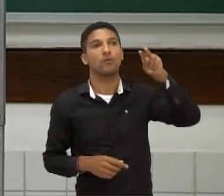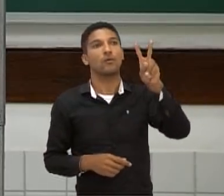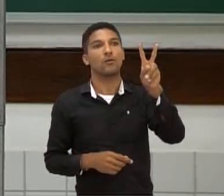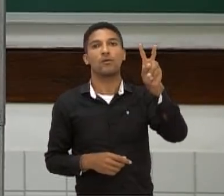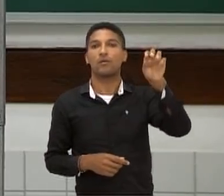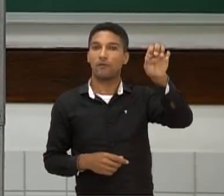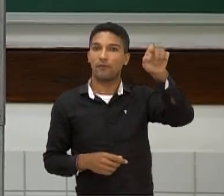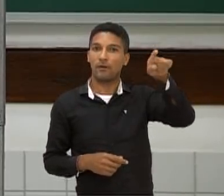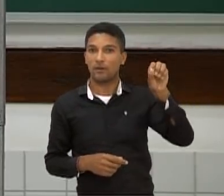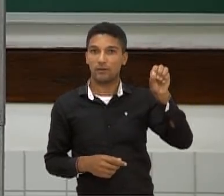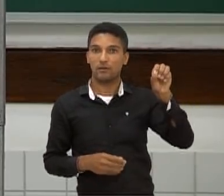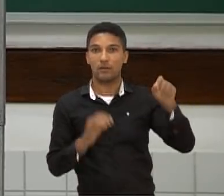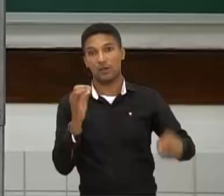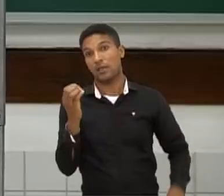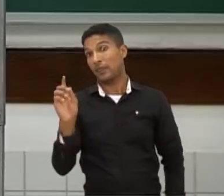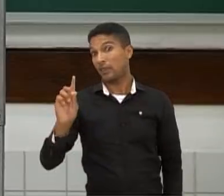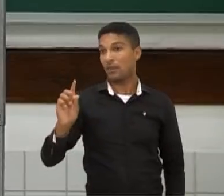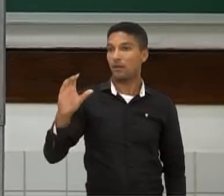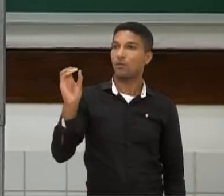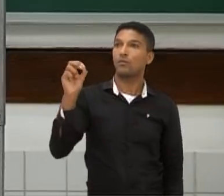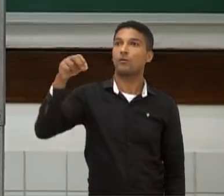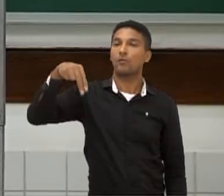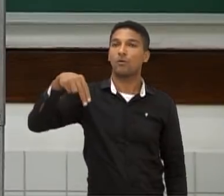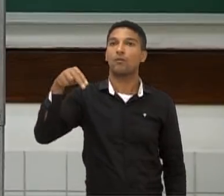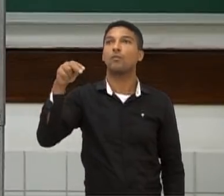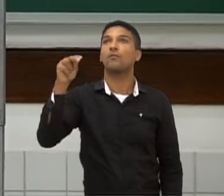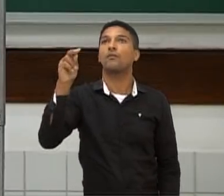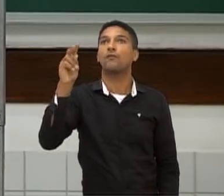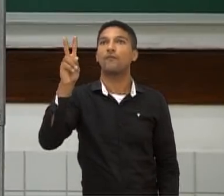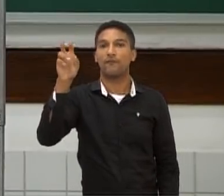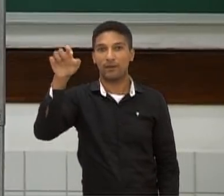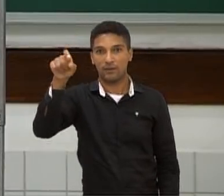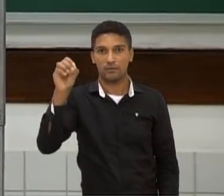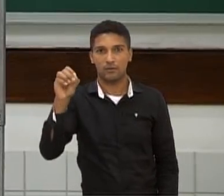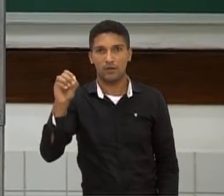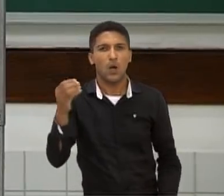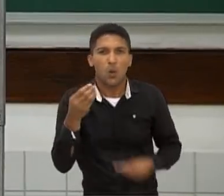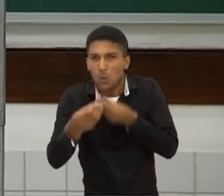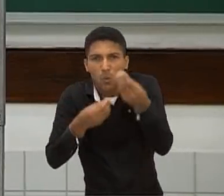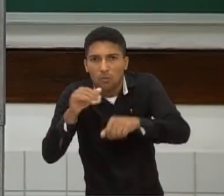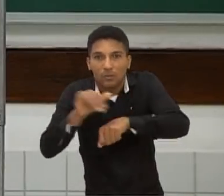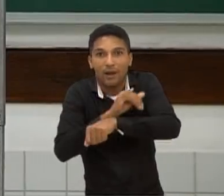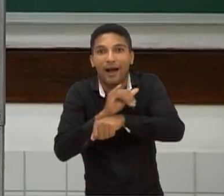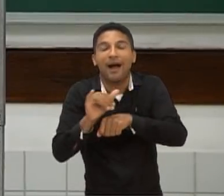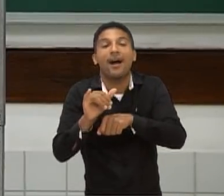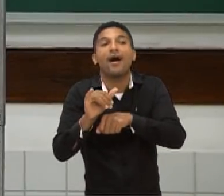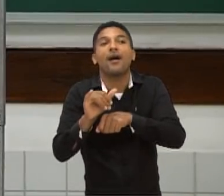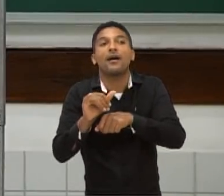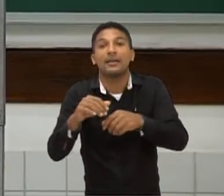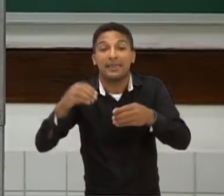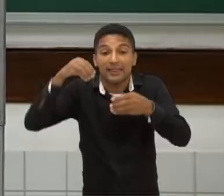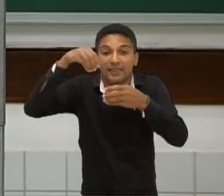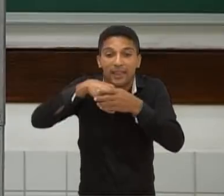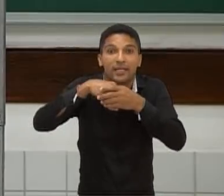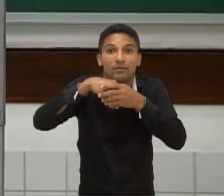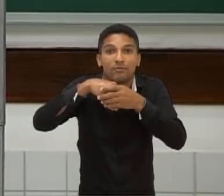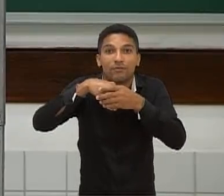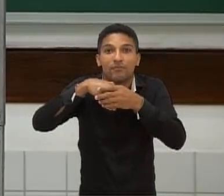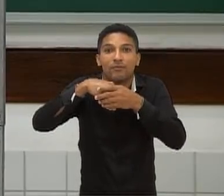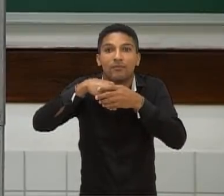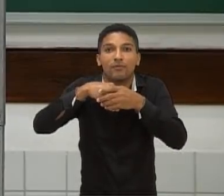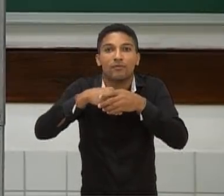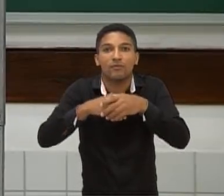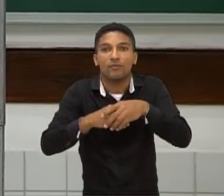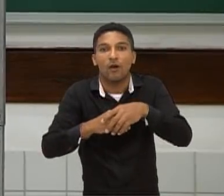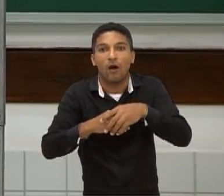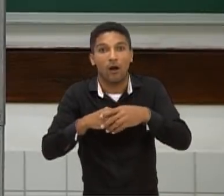você traçar segmentos de reta dentro dele, tá bom? Então, tem o polígono, esses segmentos são traçados, vamos traçar esse